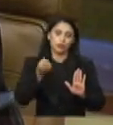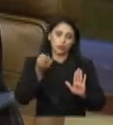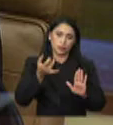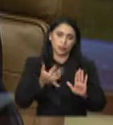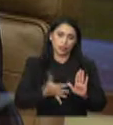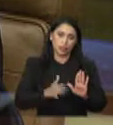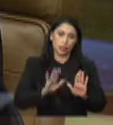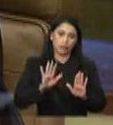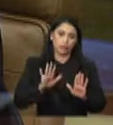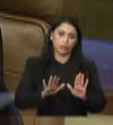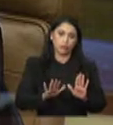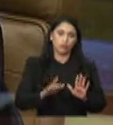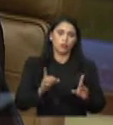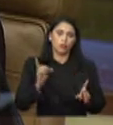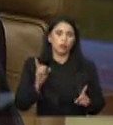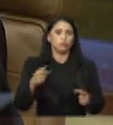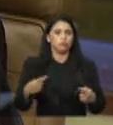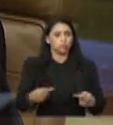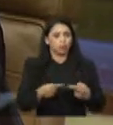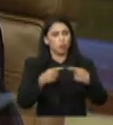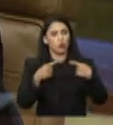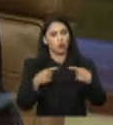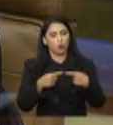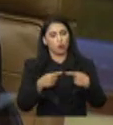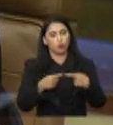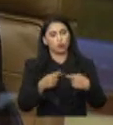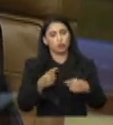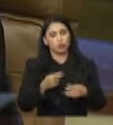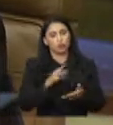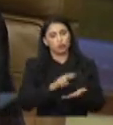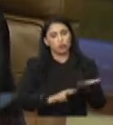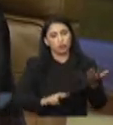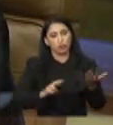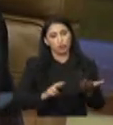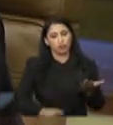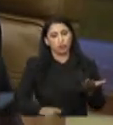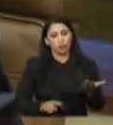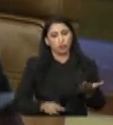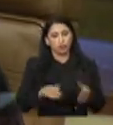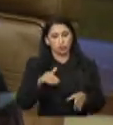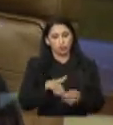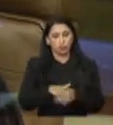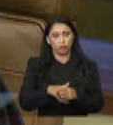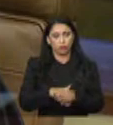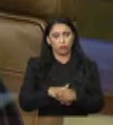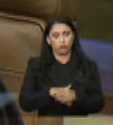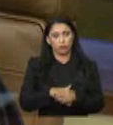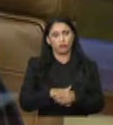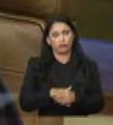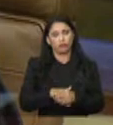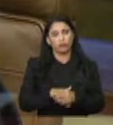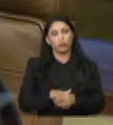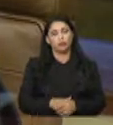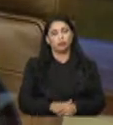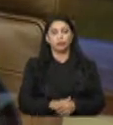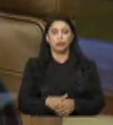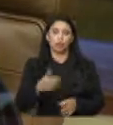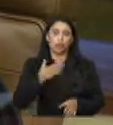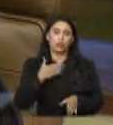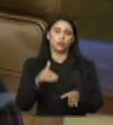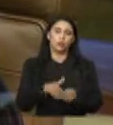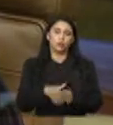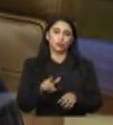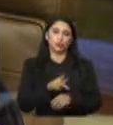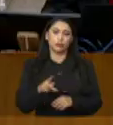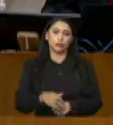voam encontro de sua Excelência em medidas substancial do voto que profirio é